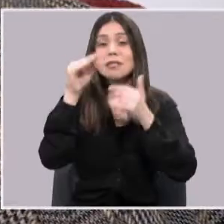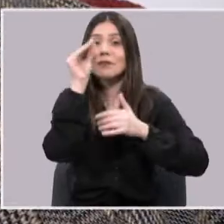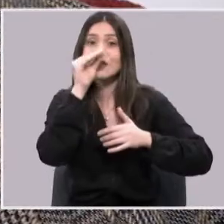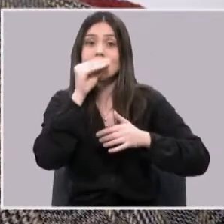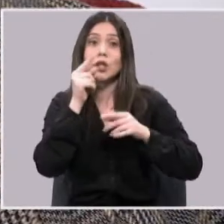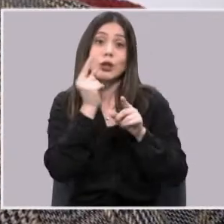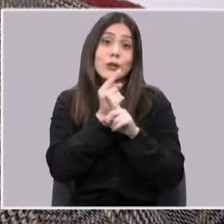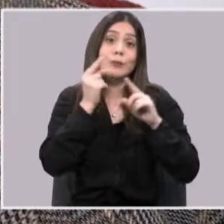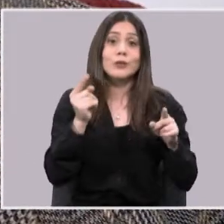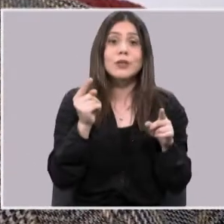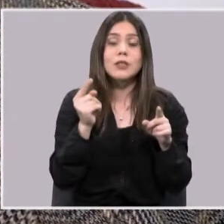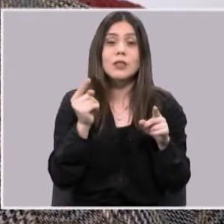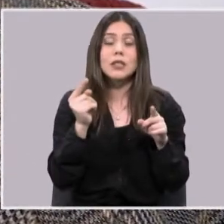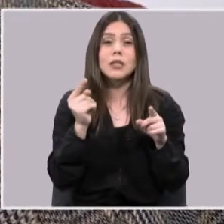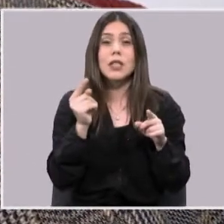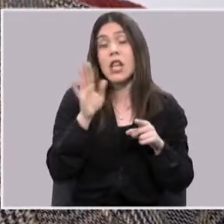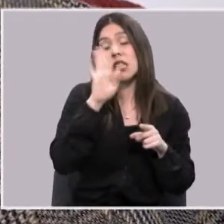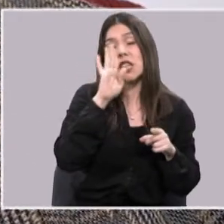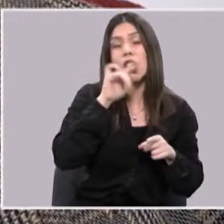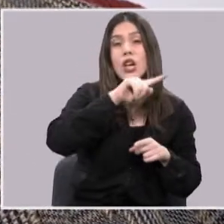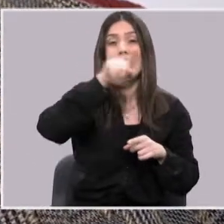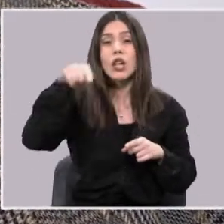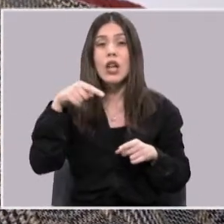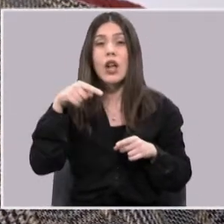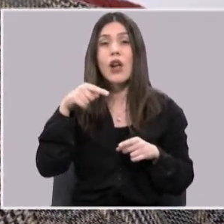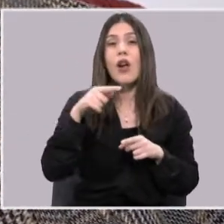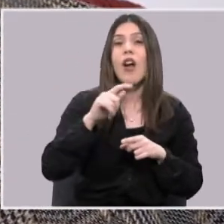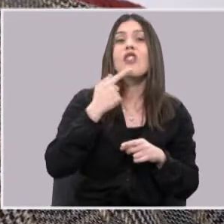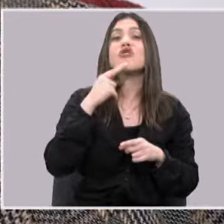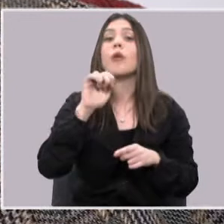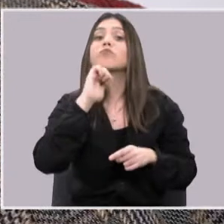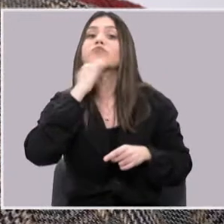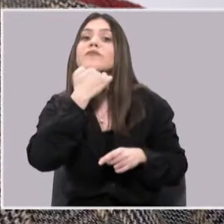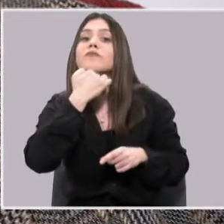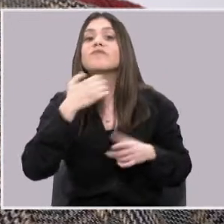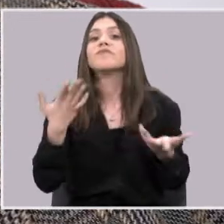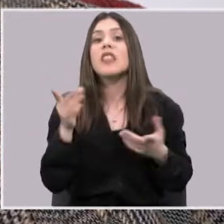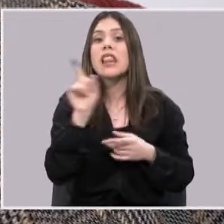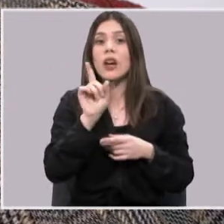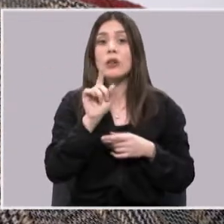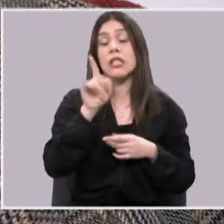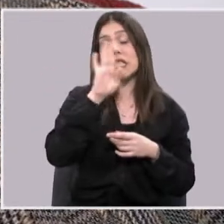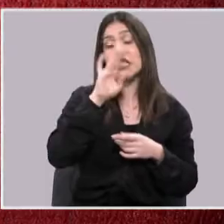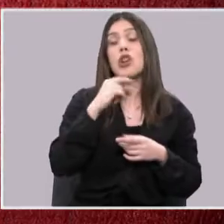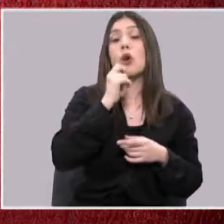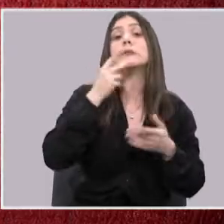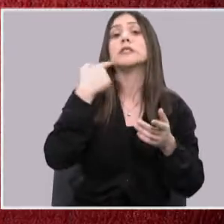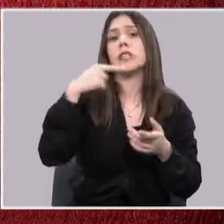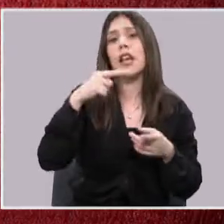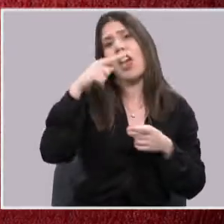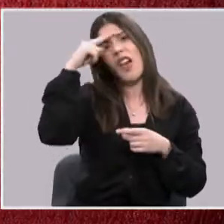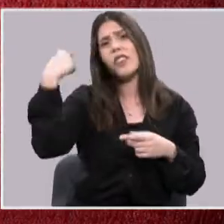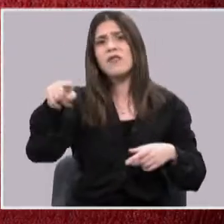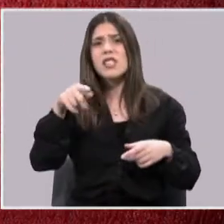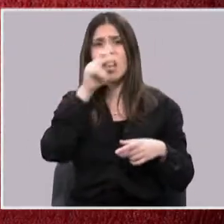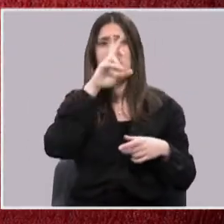informação que não seja válida, porque ao utilizarmos só fontes identificadas é muito difícil errarmos. E, portanto, criou